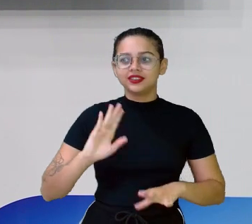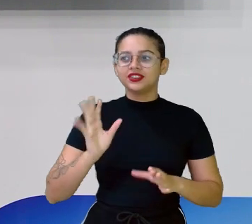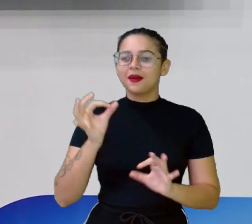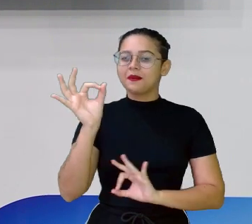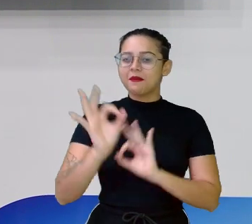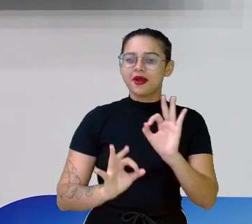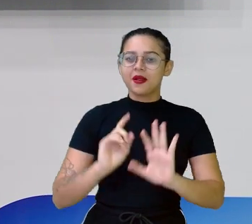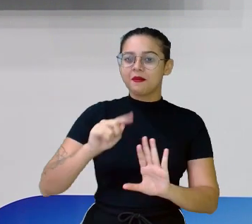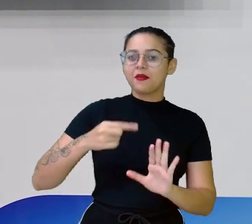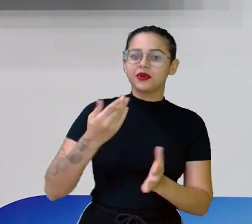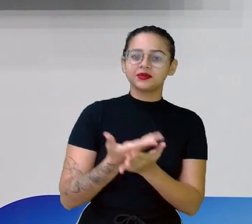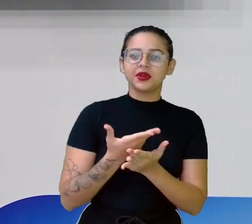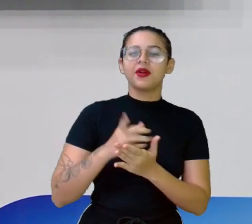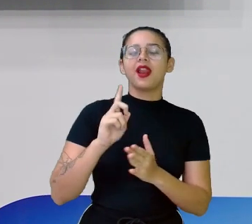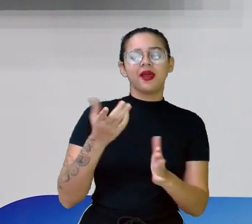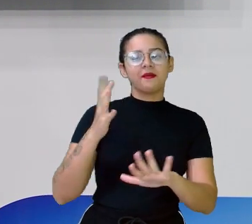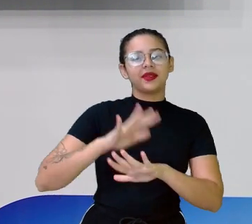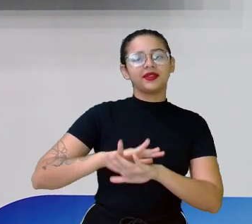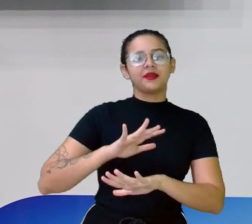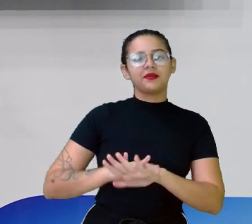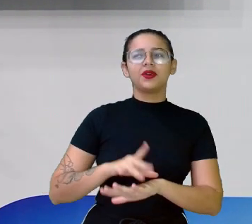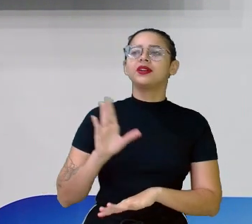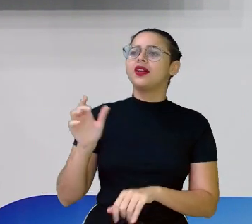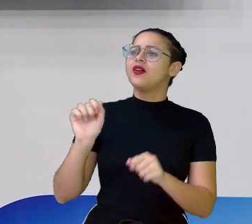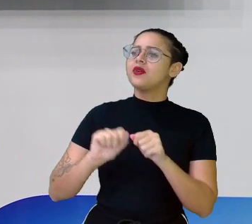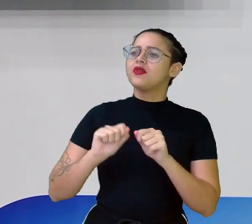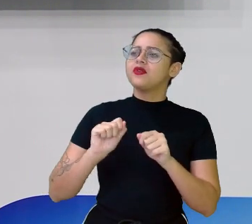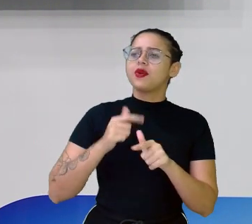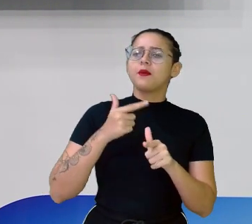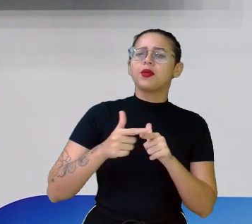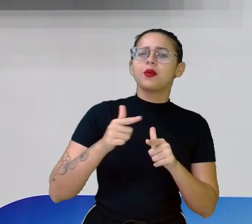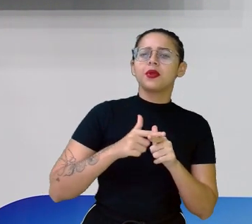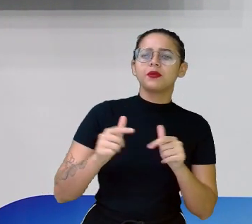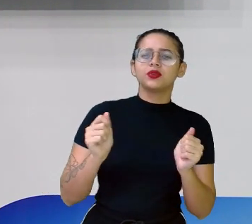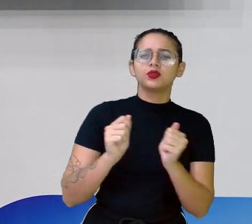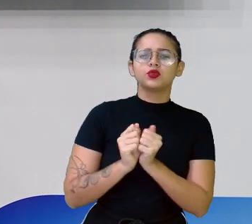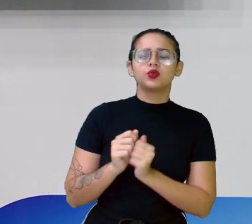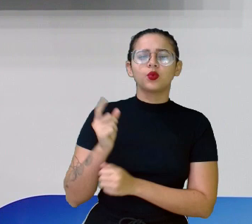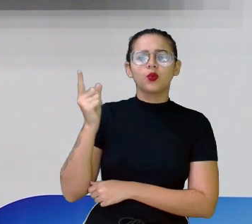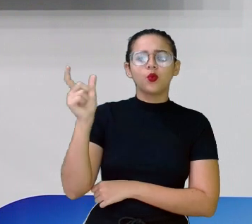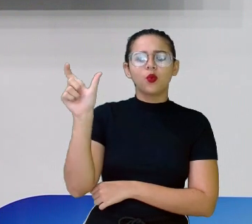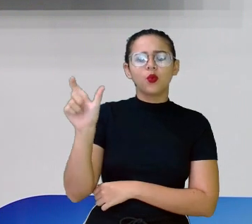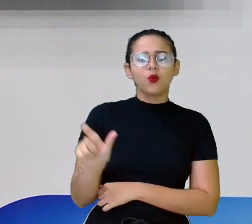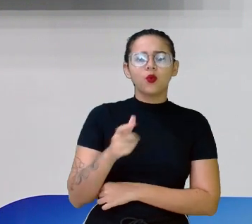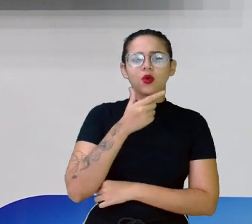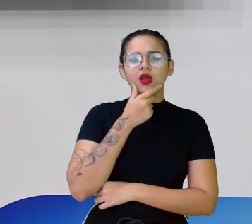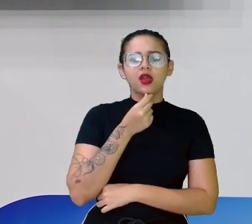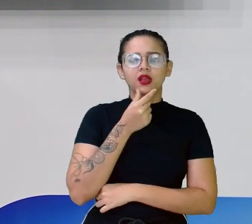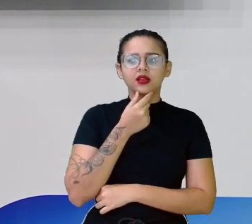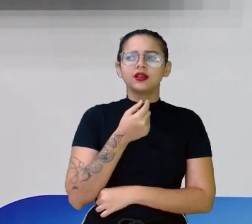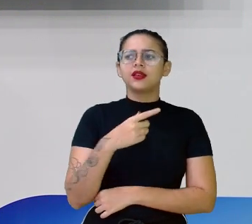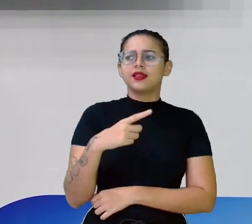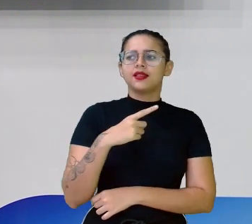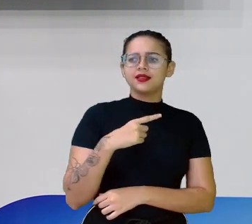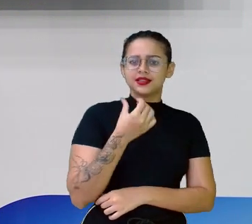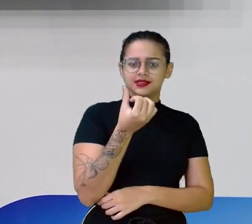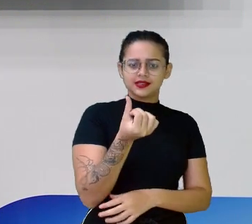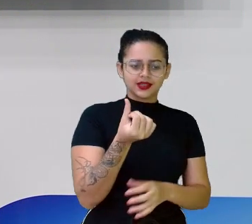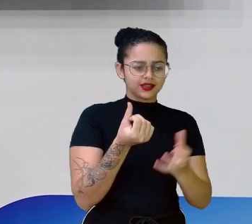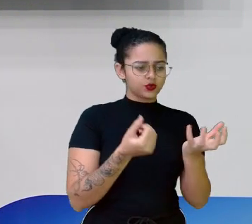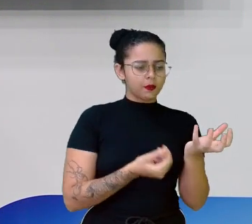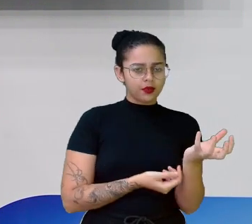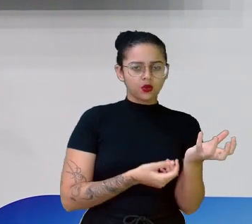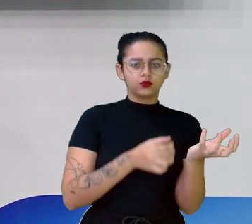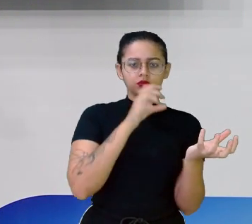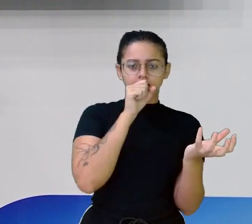preparando para a próxima aula, que é matemática, não é? Ela fez aí um probleminha com ele, quando ela diz que tem 6 laranjas numa mão e 5 na